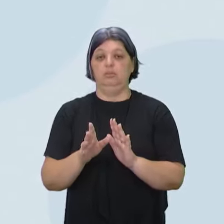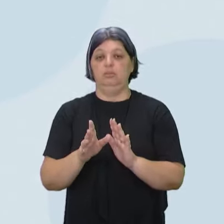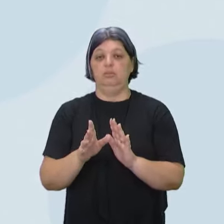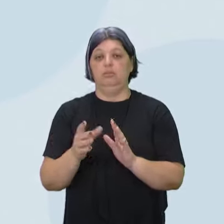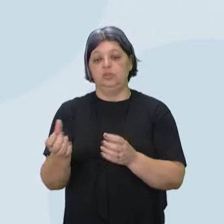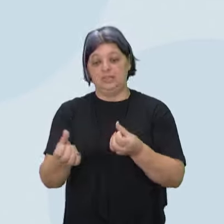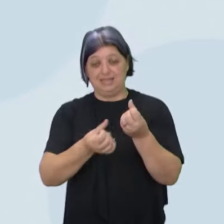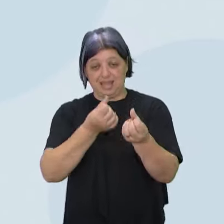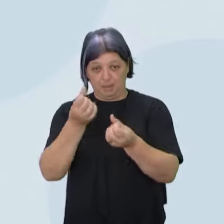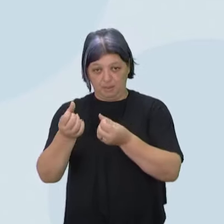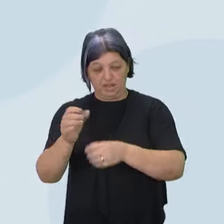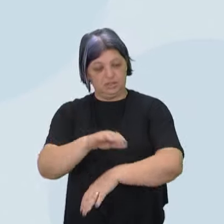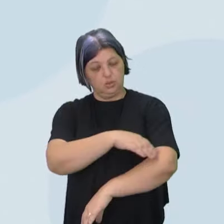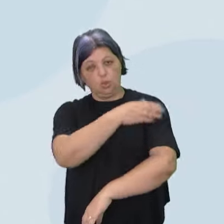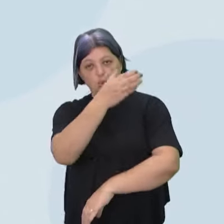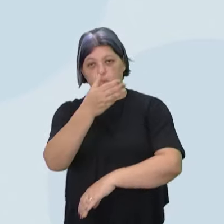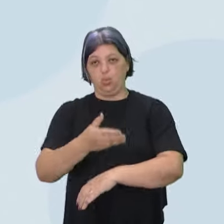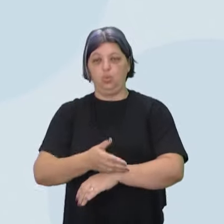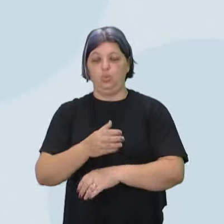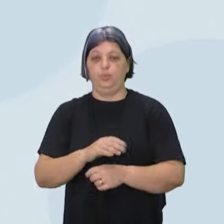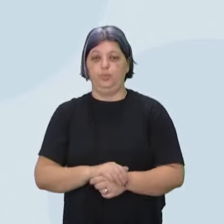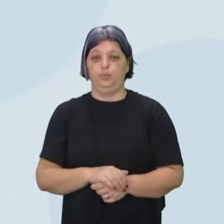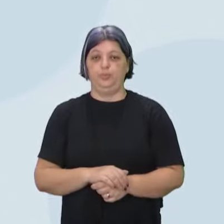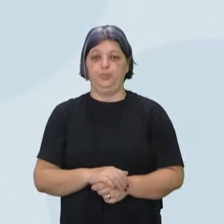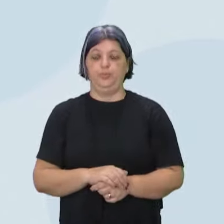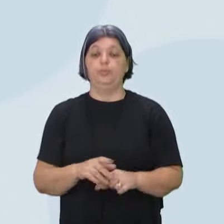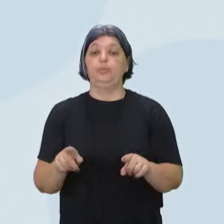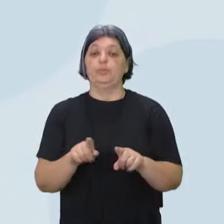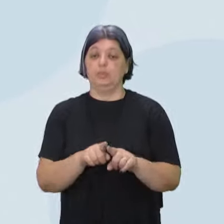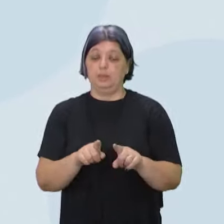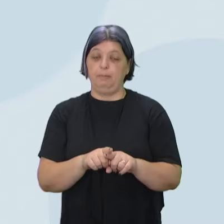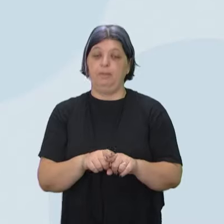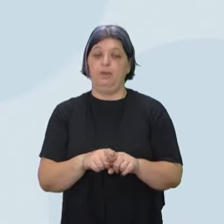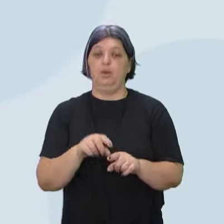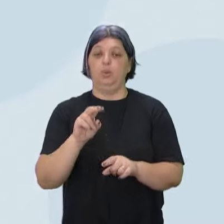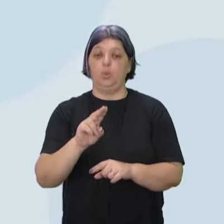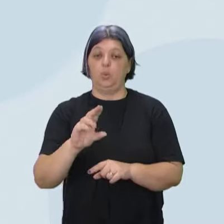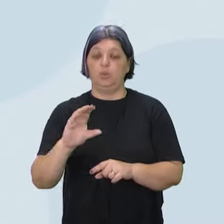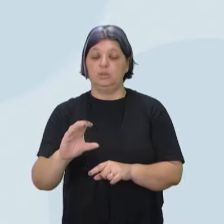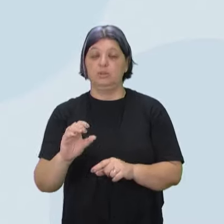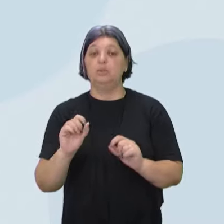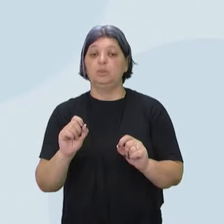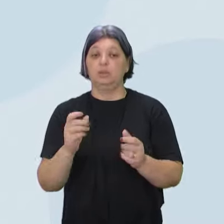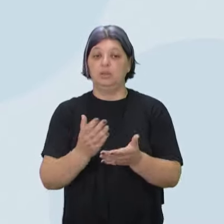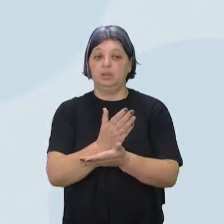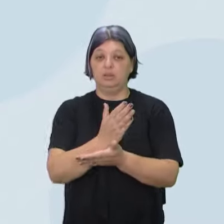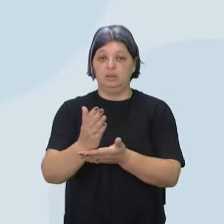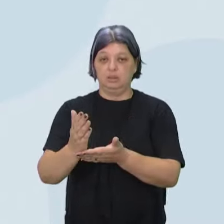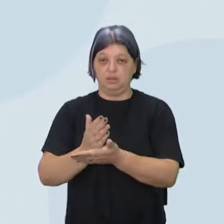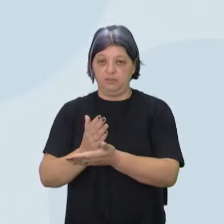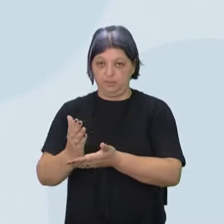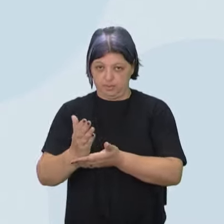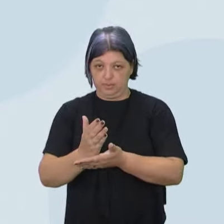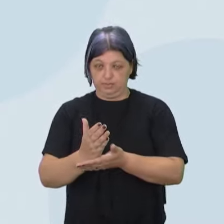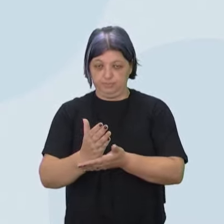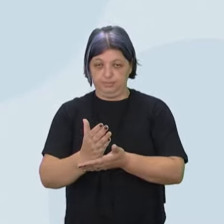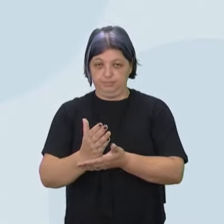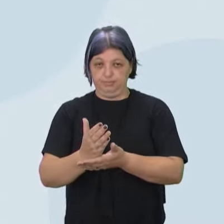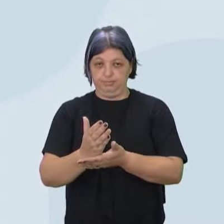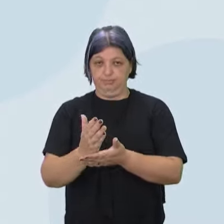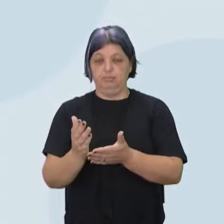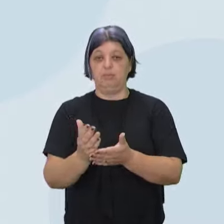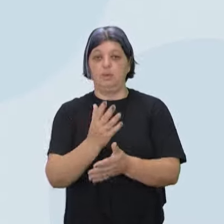desse semestre todo, tá? E essa unidade, ela é dividida, subdividida aí em